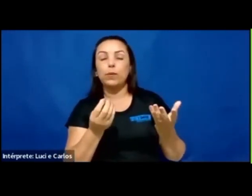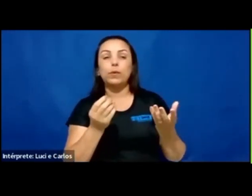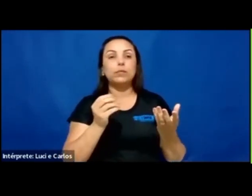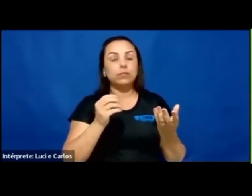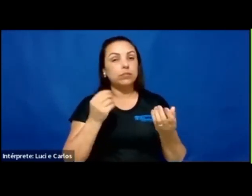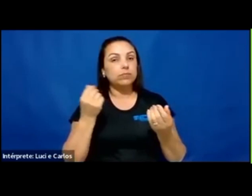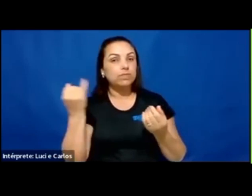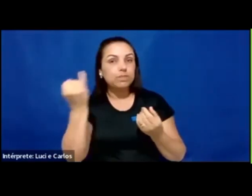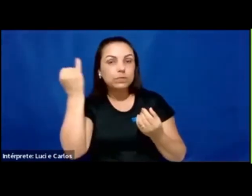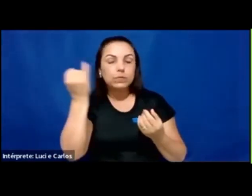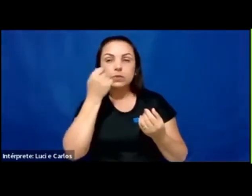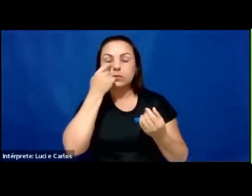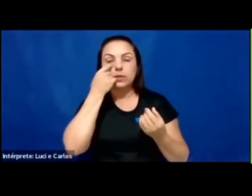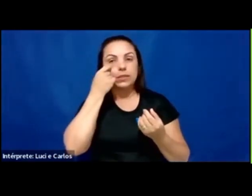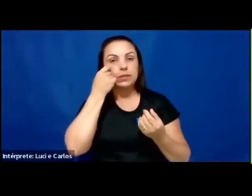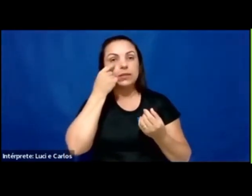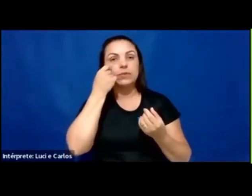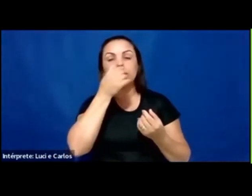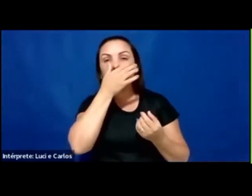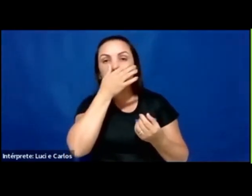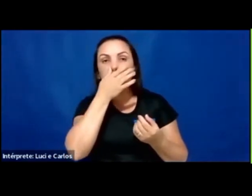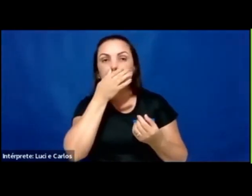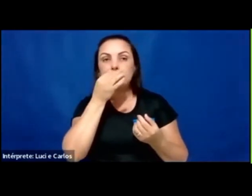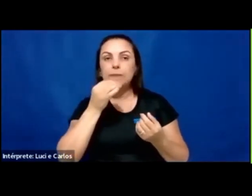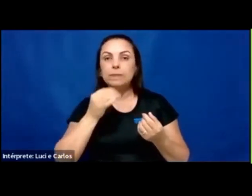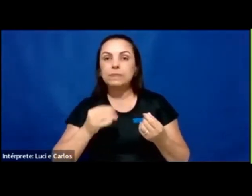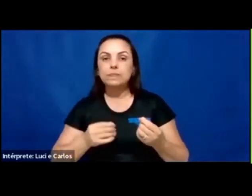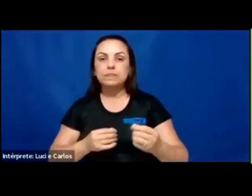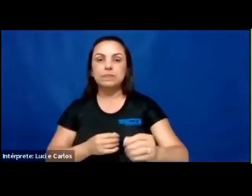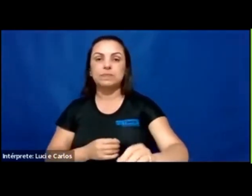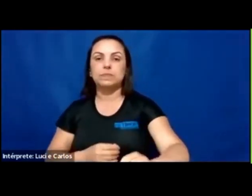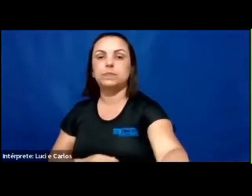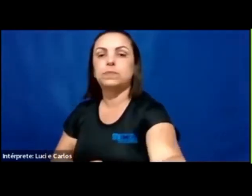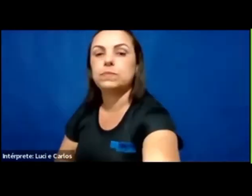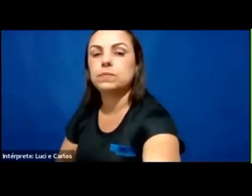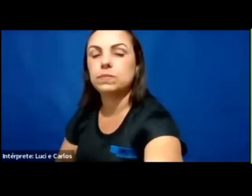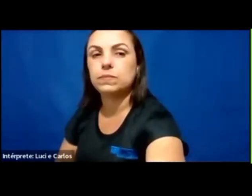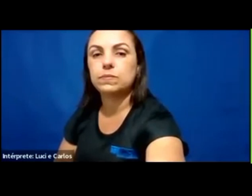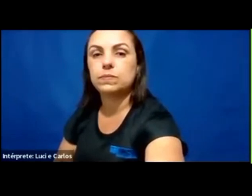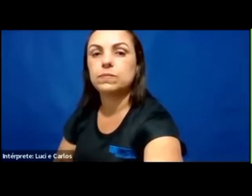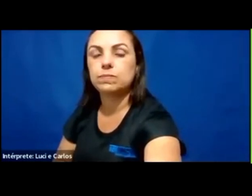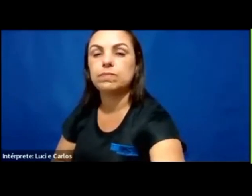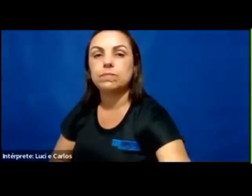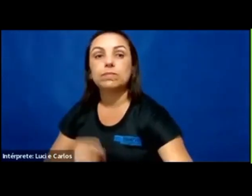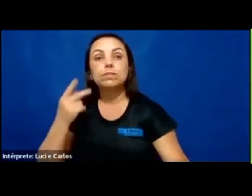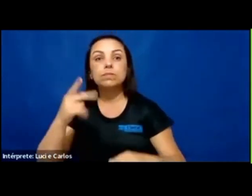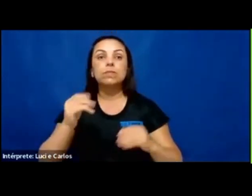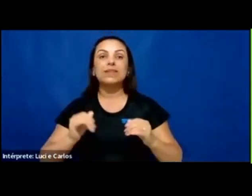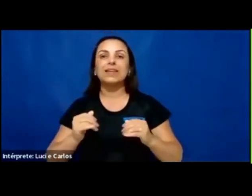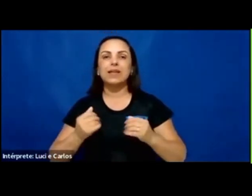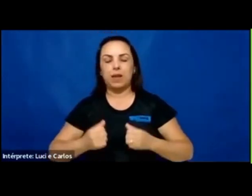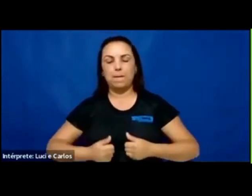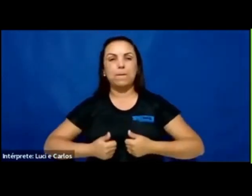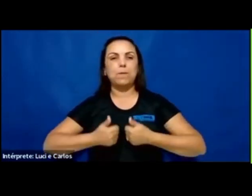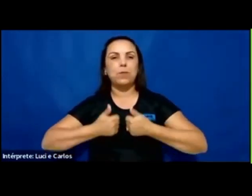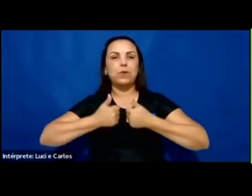seu sistema imune. O tempo todo, o seu sistema imune está alerta. Ele está alerta, está procurando um